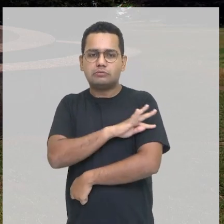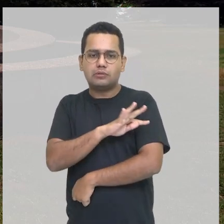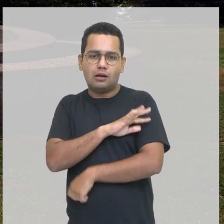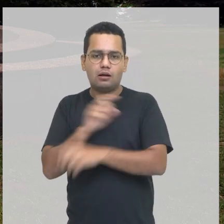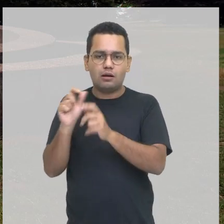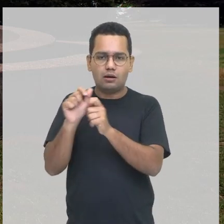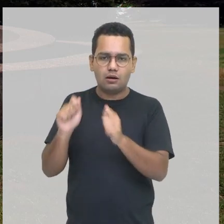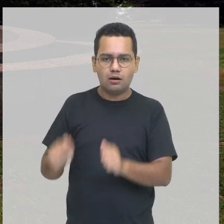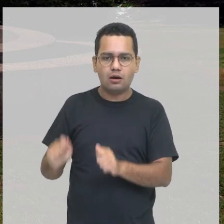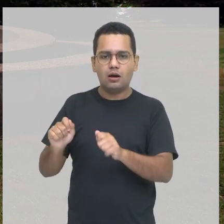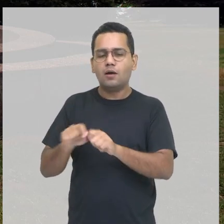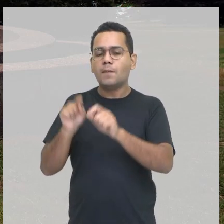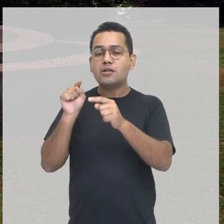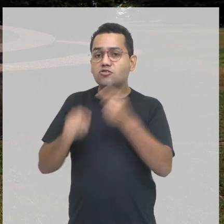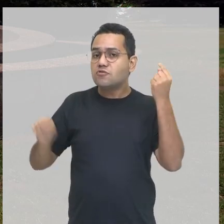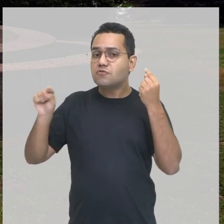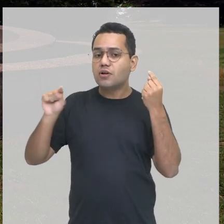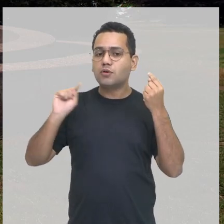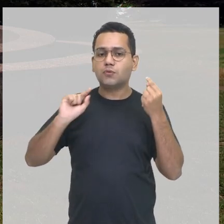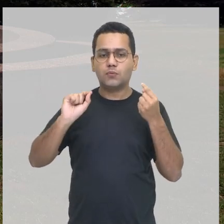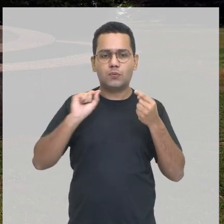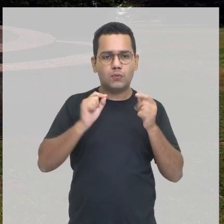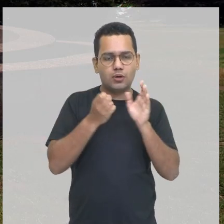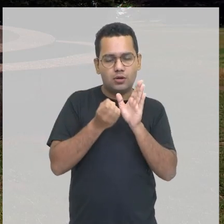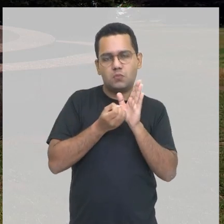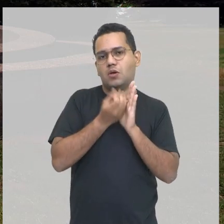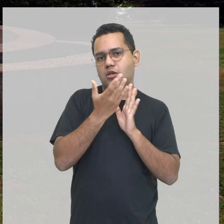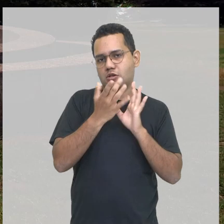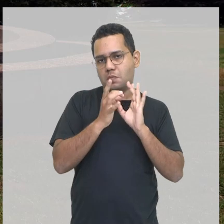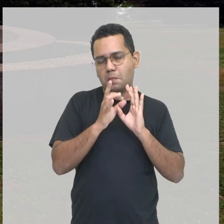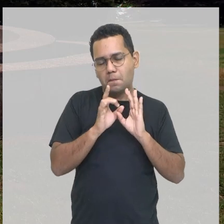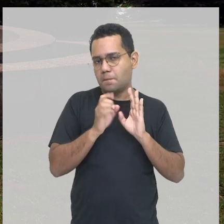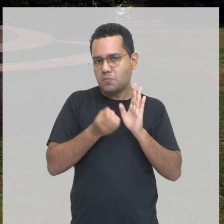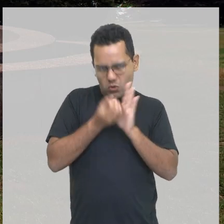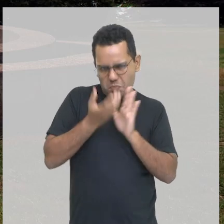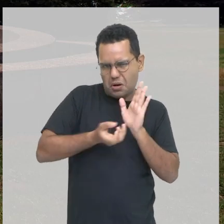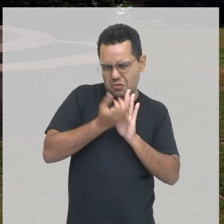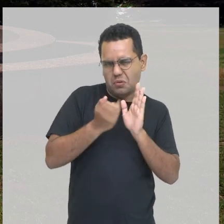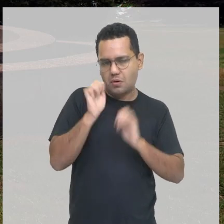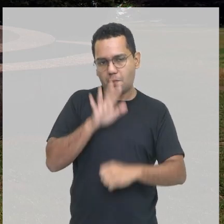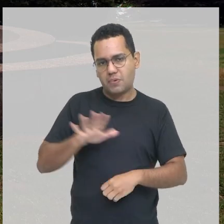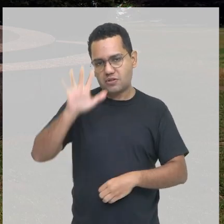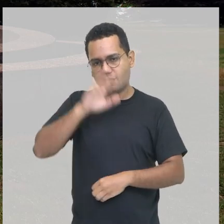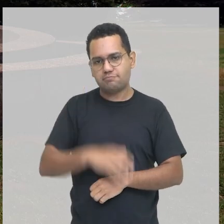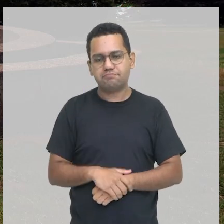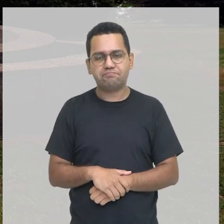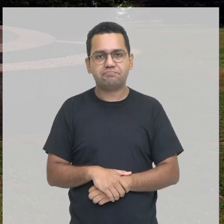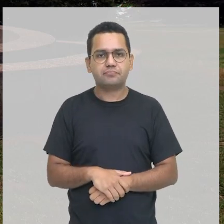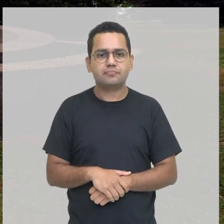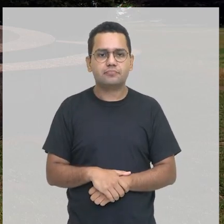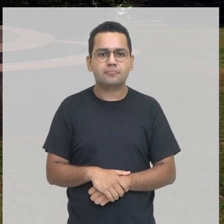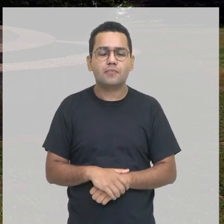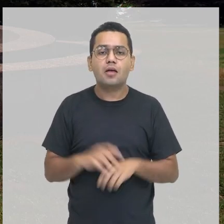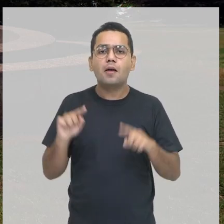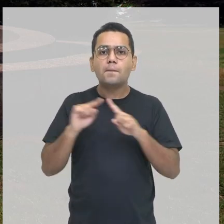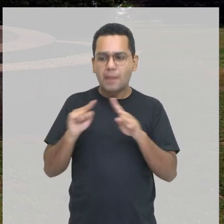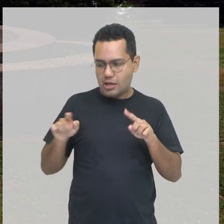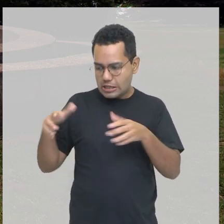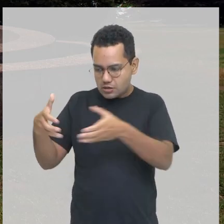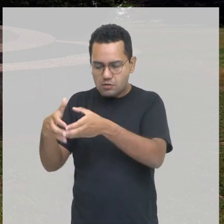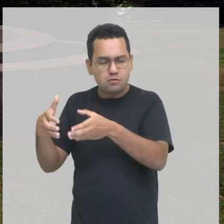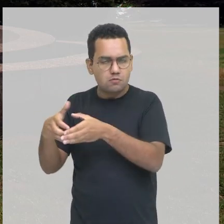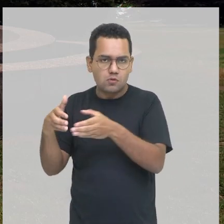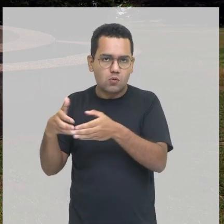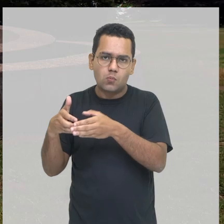contrapondo-se ao expressionismo abstrato. Então, os minimalistas eles são contra a arte tradicional,